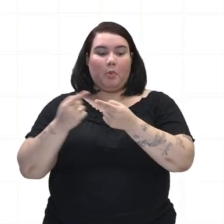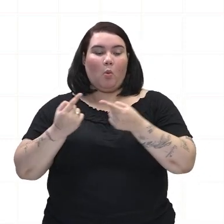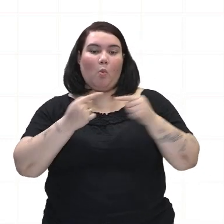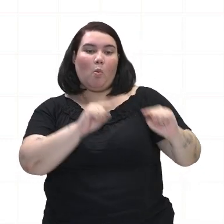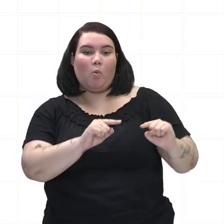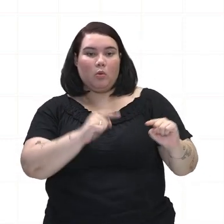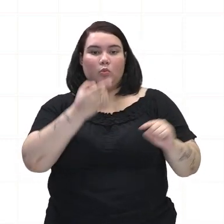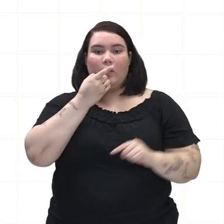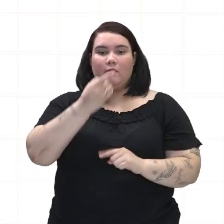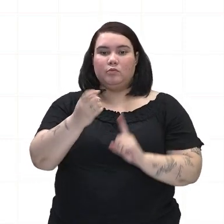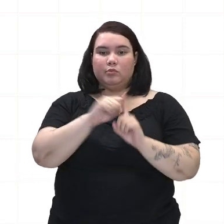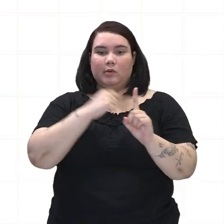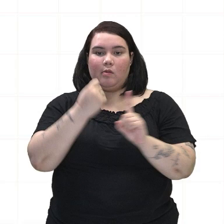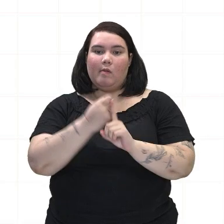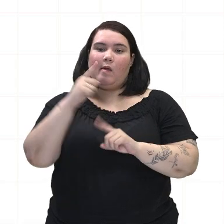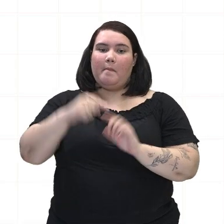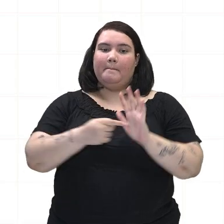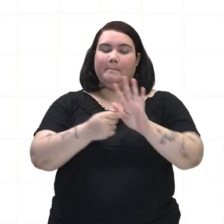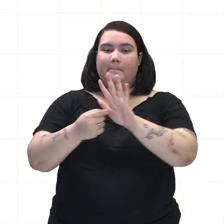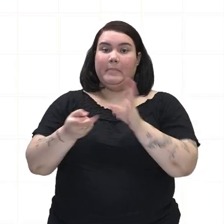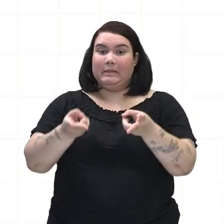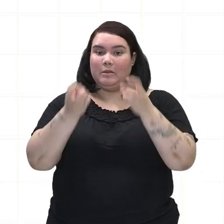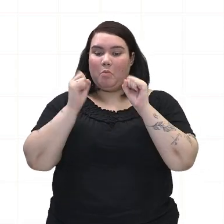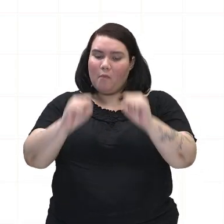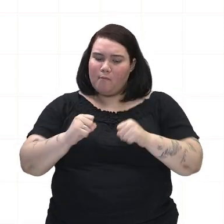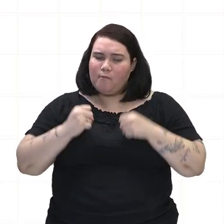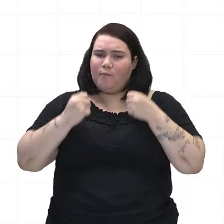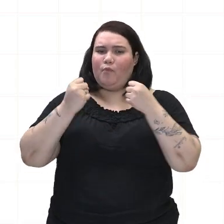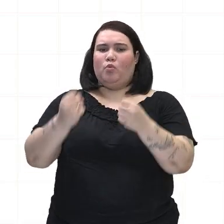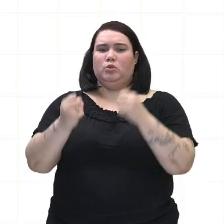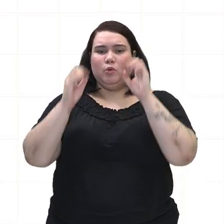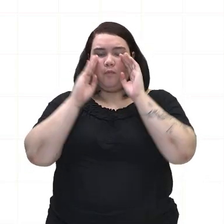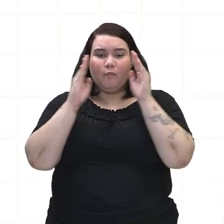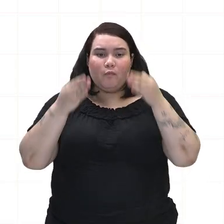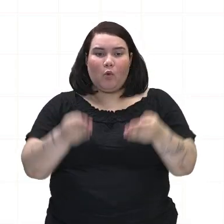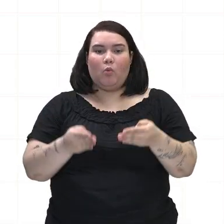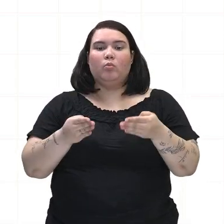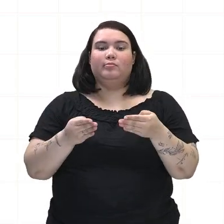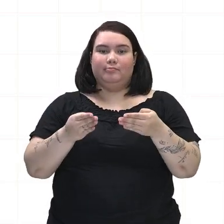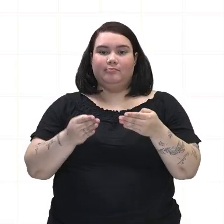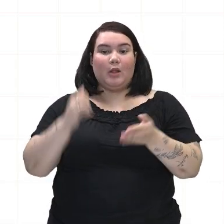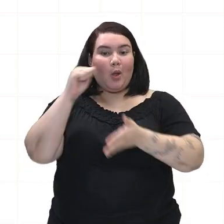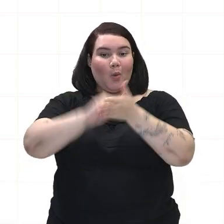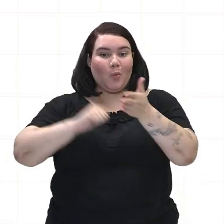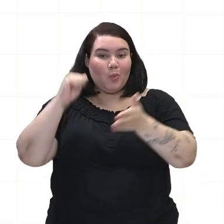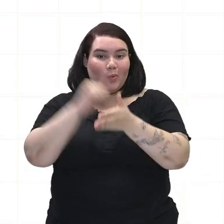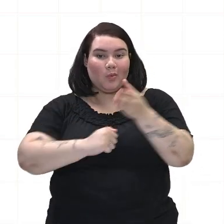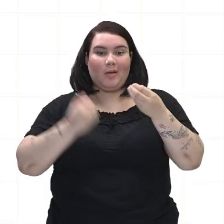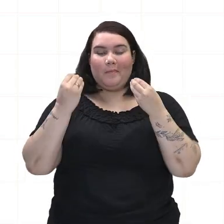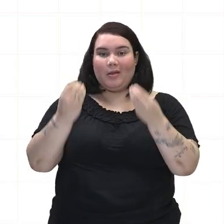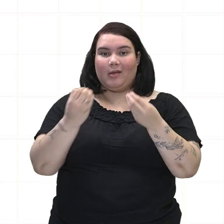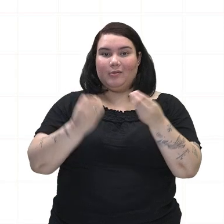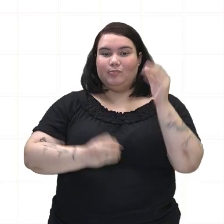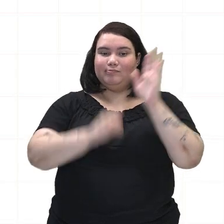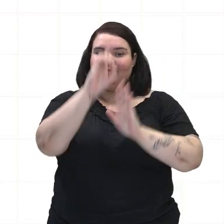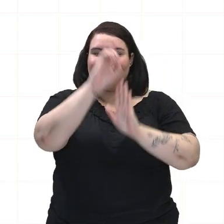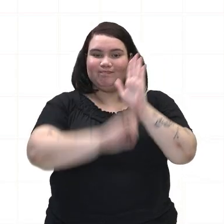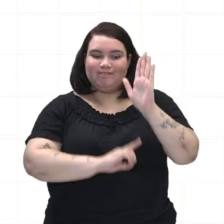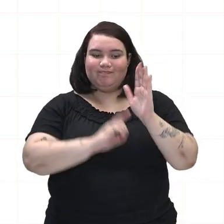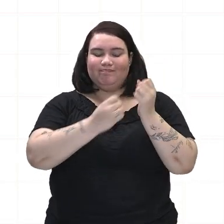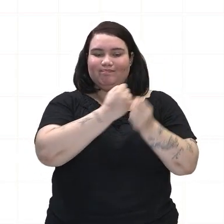darwinismo social é um exemplo de força e determinação. A luta pela preservação de